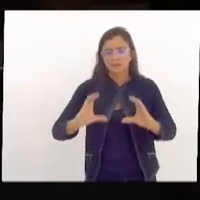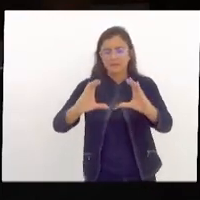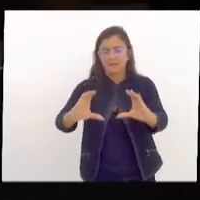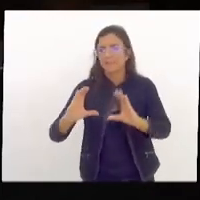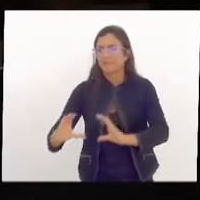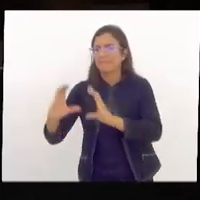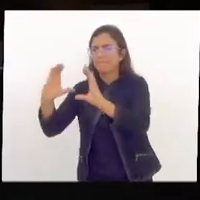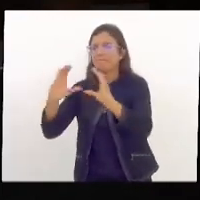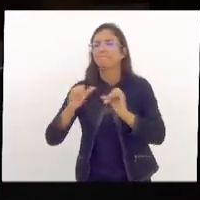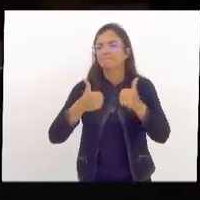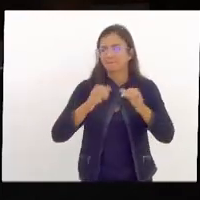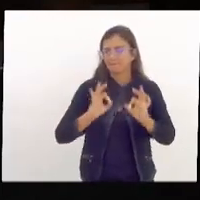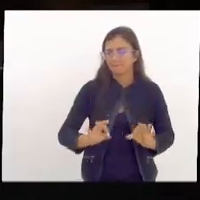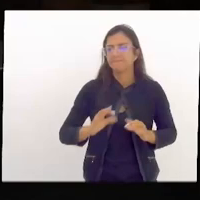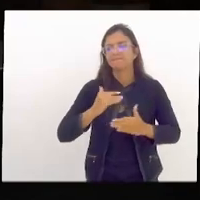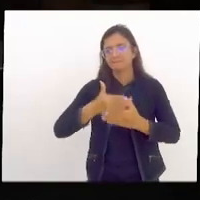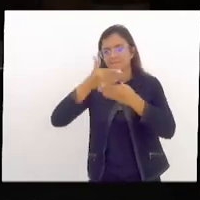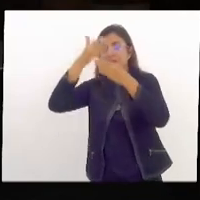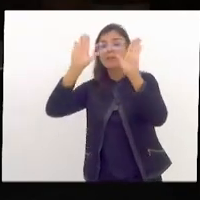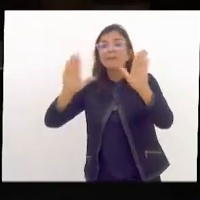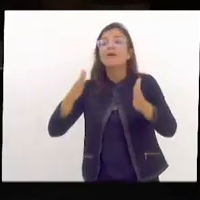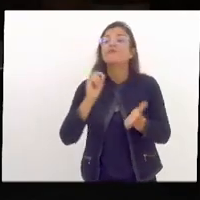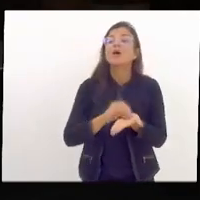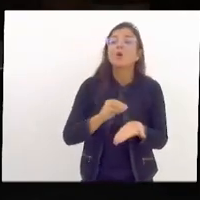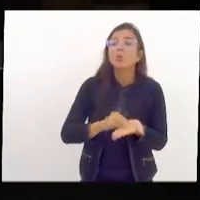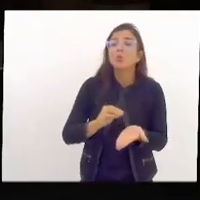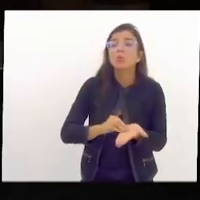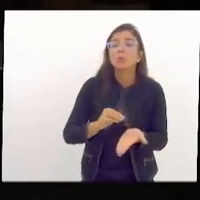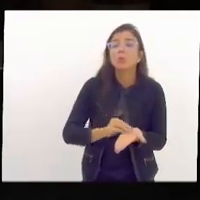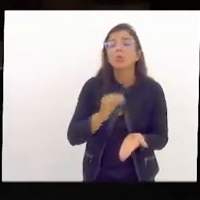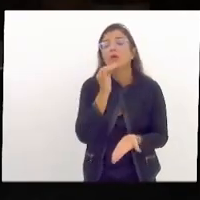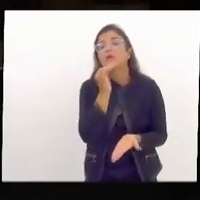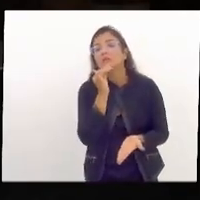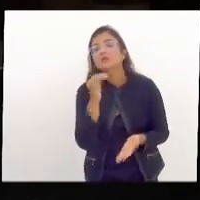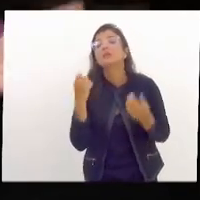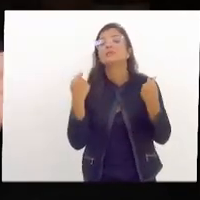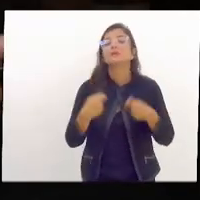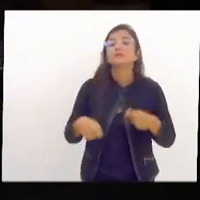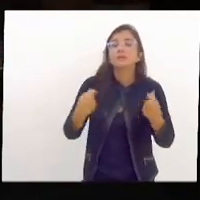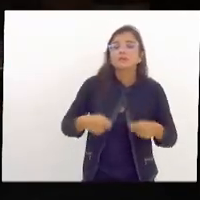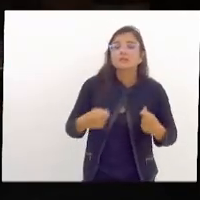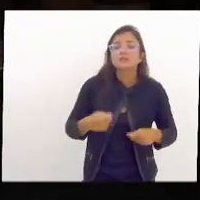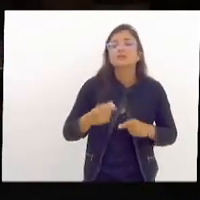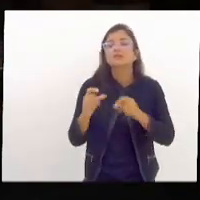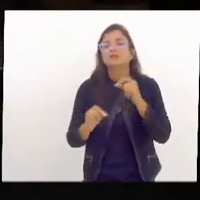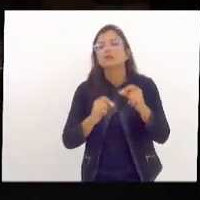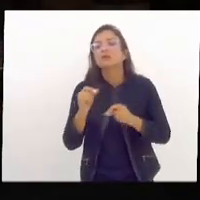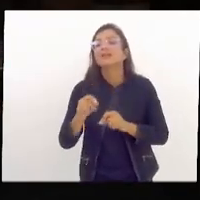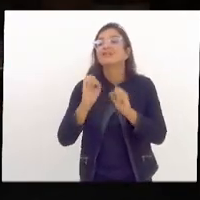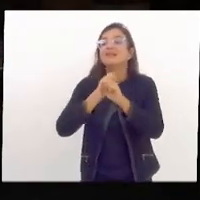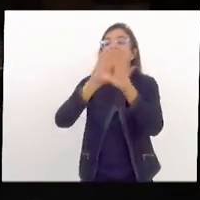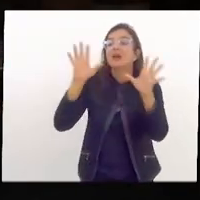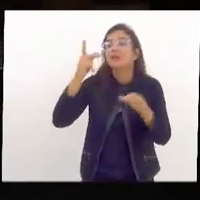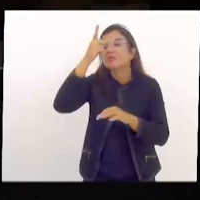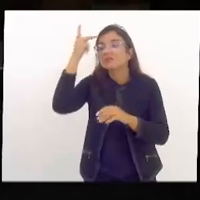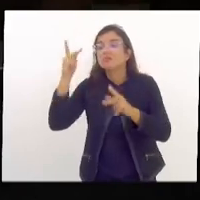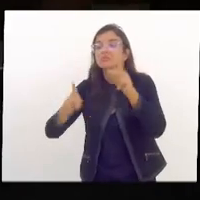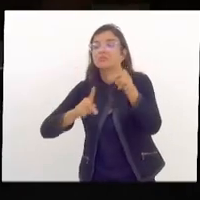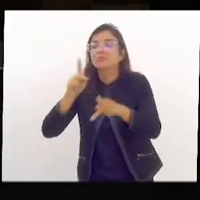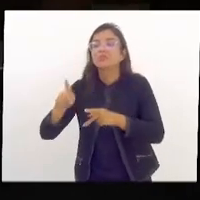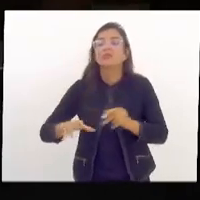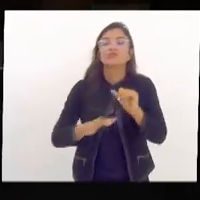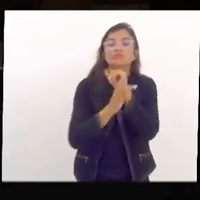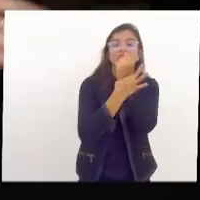cumpriram com facilidade. Mas o restante, que é dar a posição clara para a população, garantir o